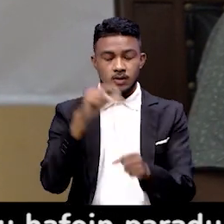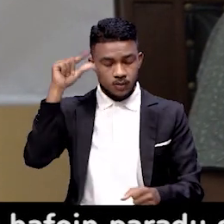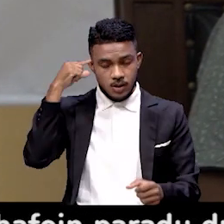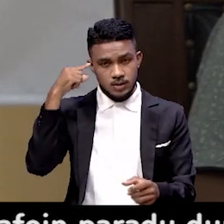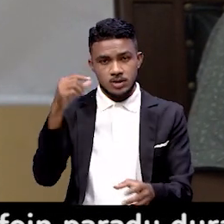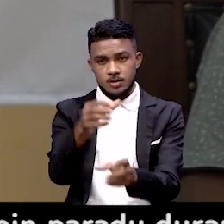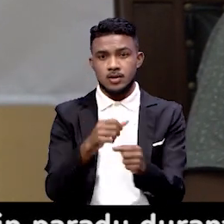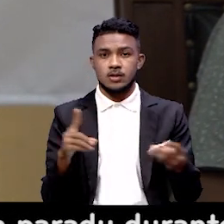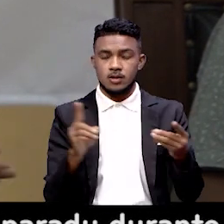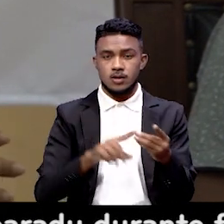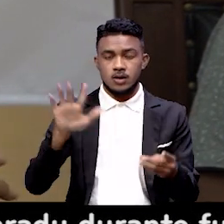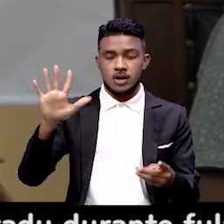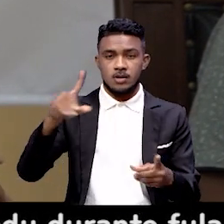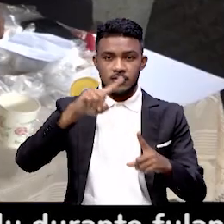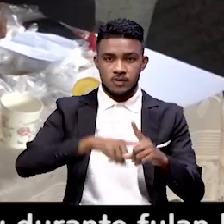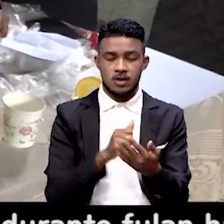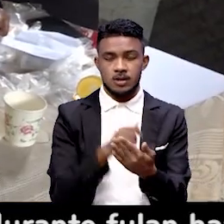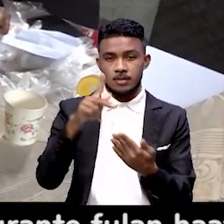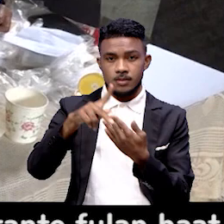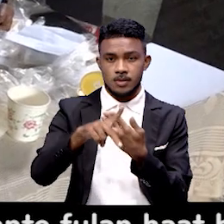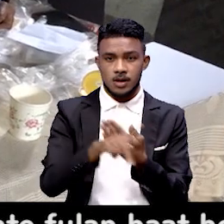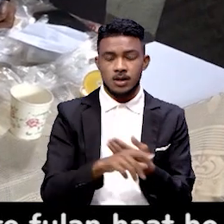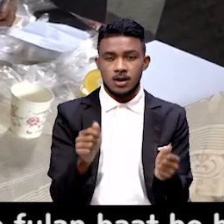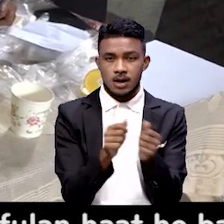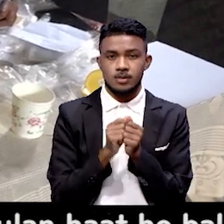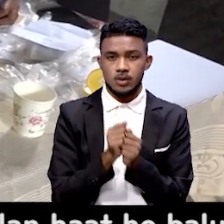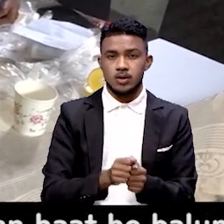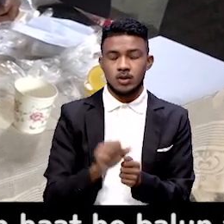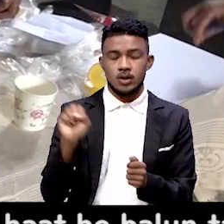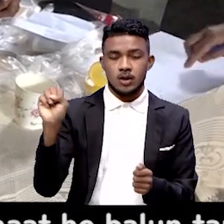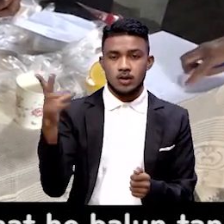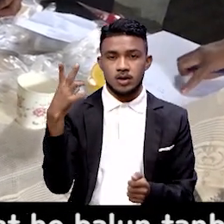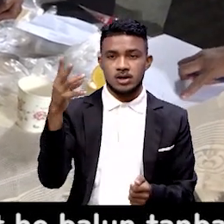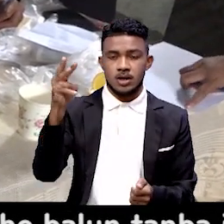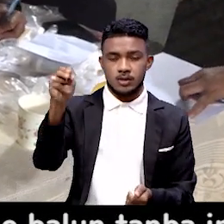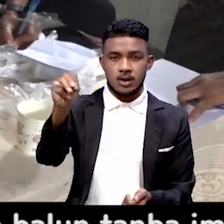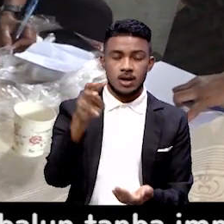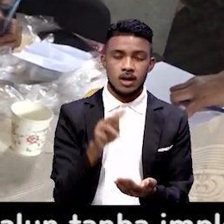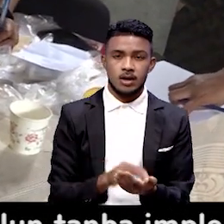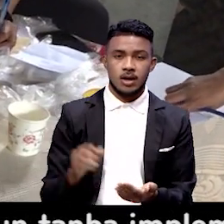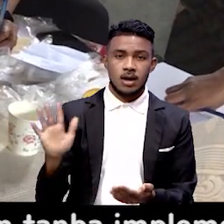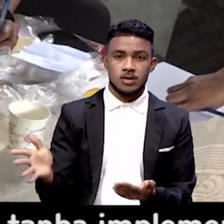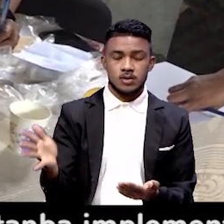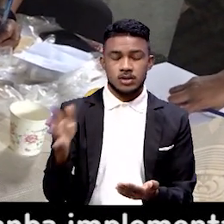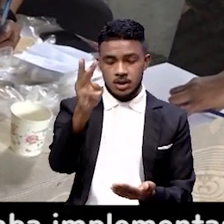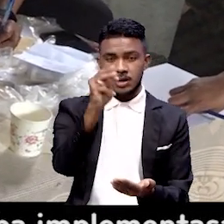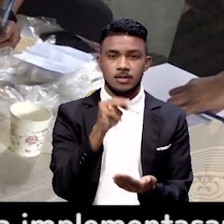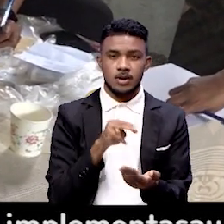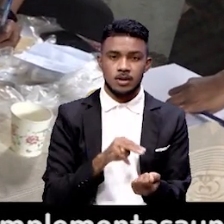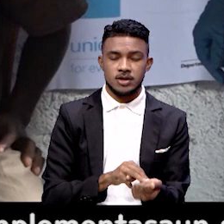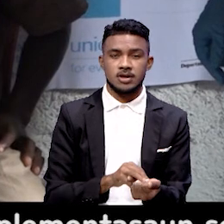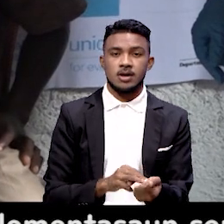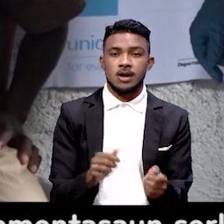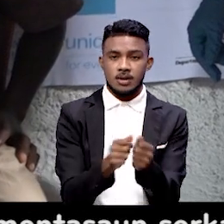lorong 5 fulan abril tinang ne hamutuk 12.105 resing composto Rusia AstraZeneca 12.102